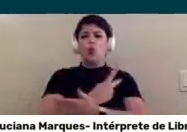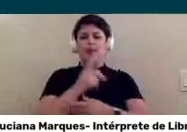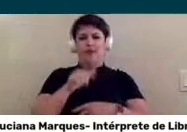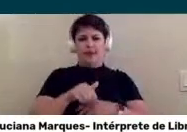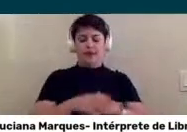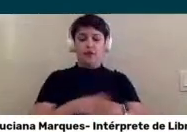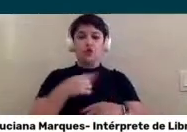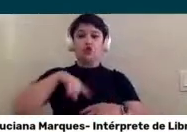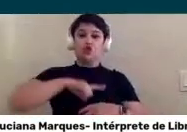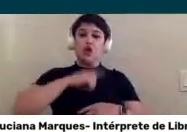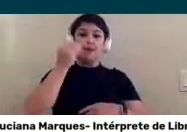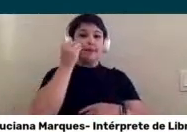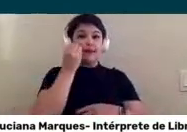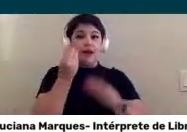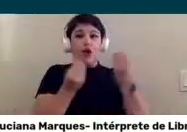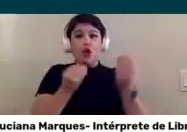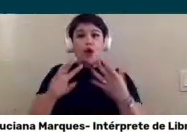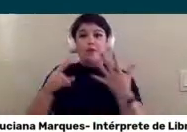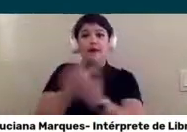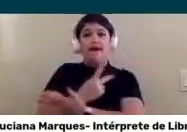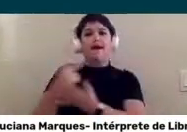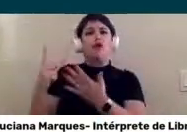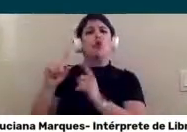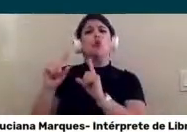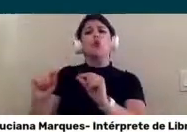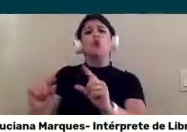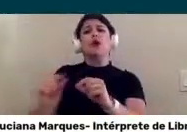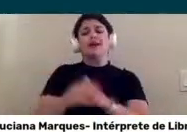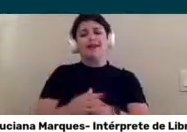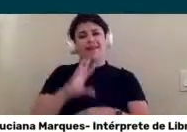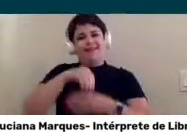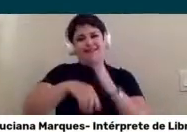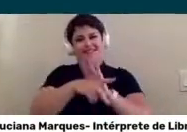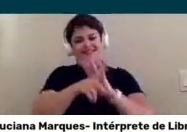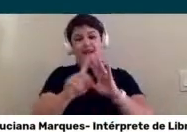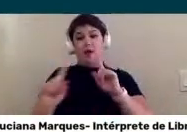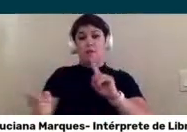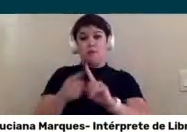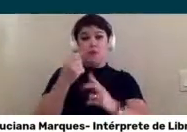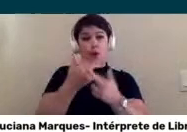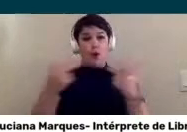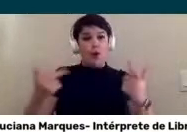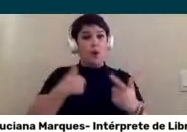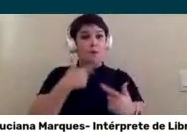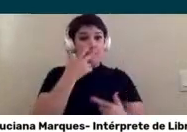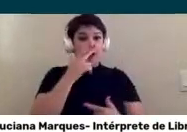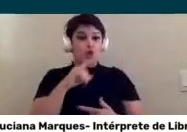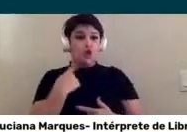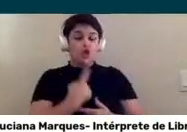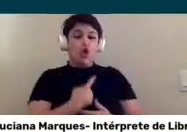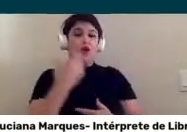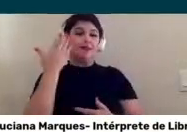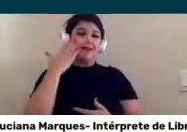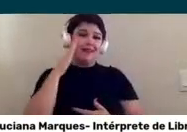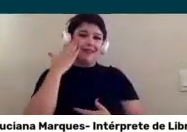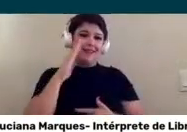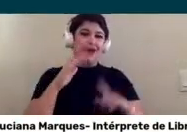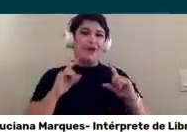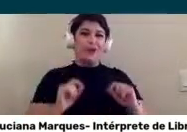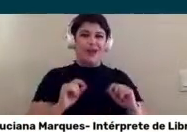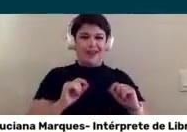buscar aí entender o que que estava acontecendo lá e as primeiras coisas que ficaram nítidas para a gente é que